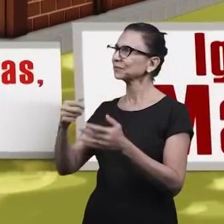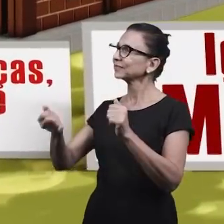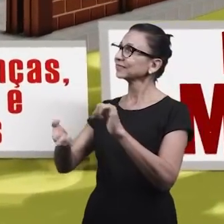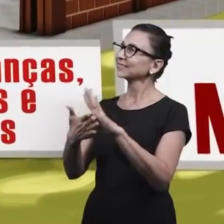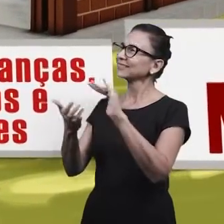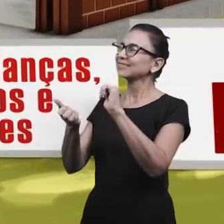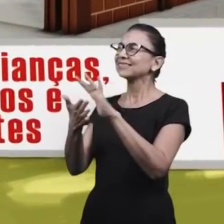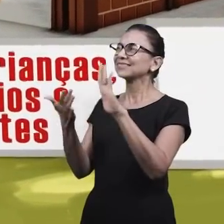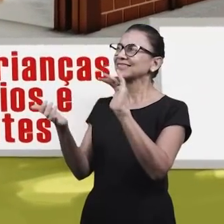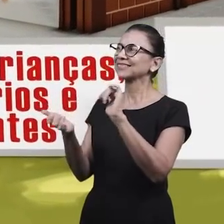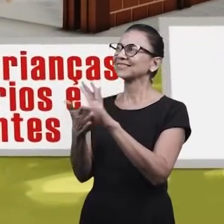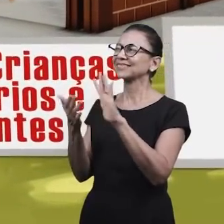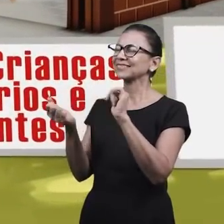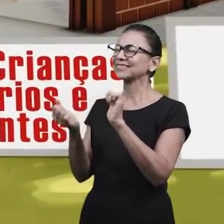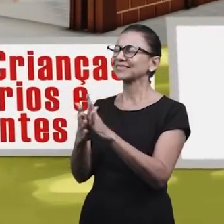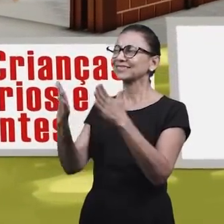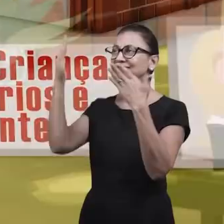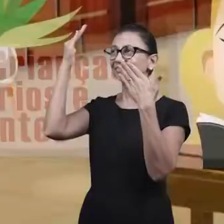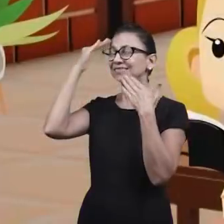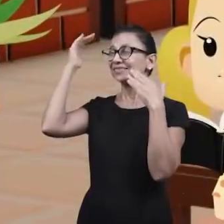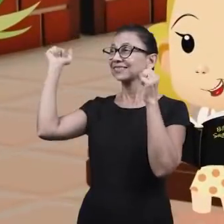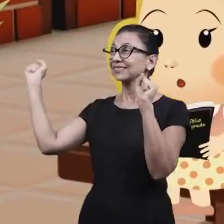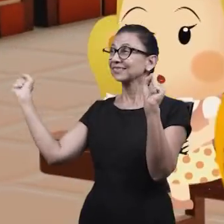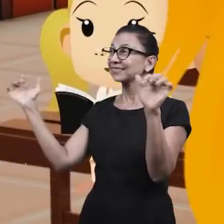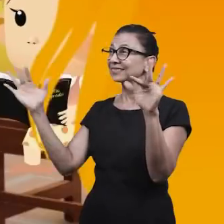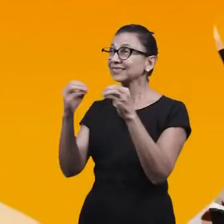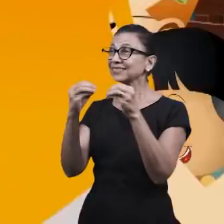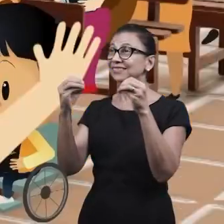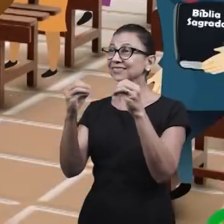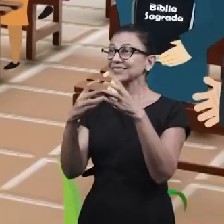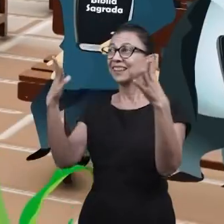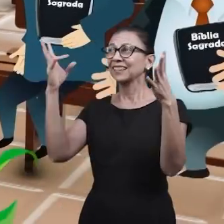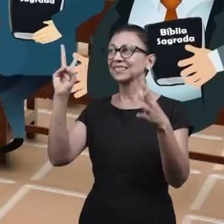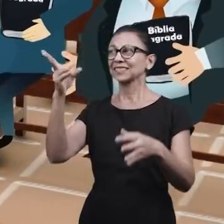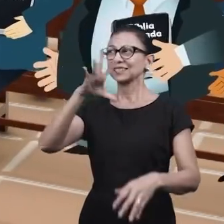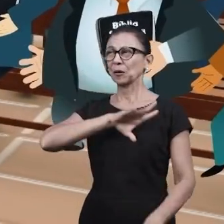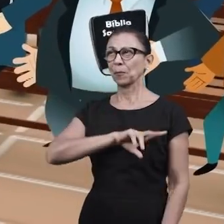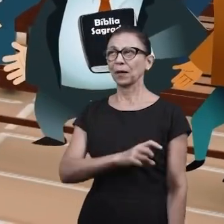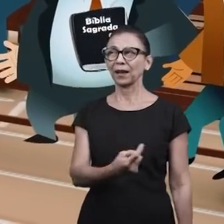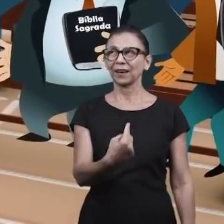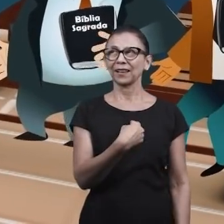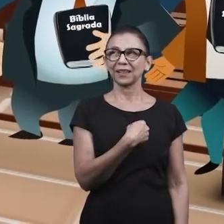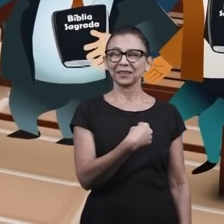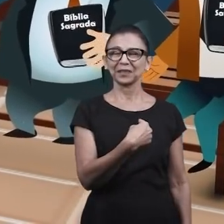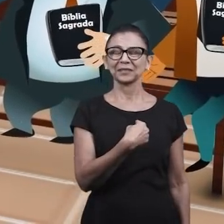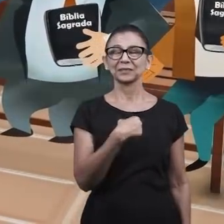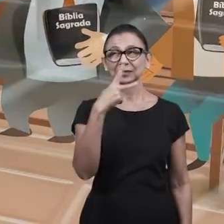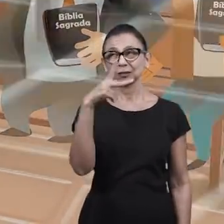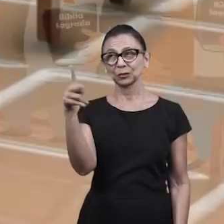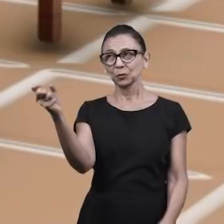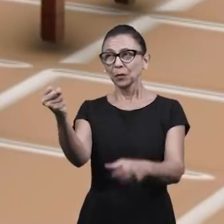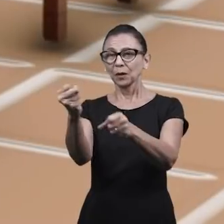te abençoar. Venham todos já,